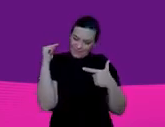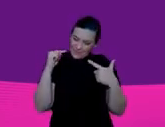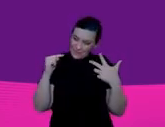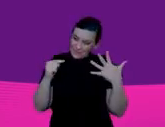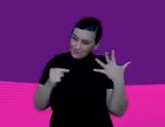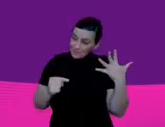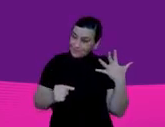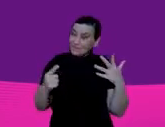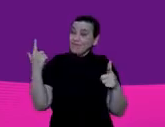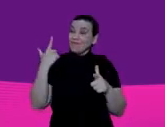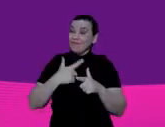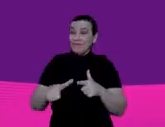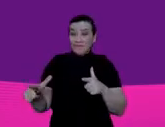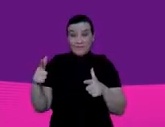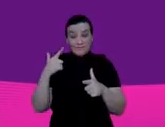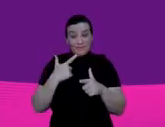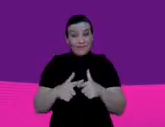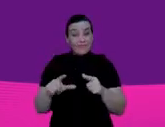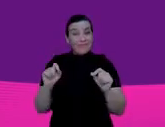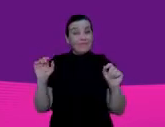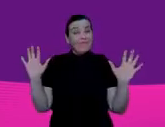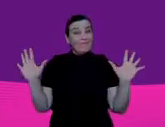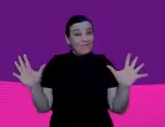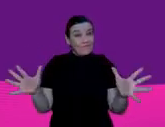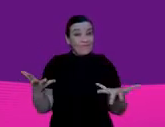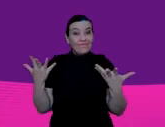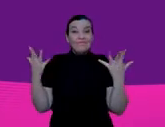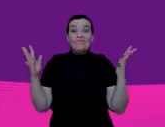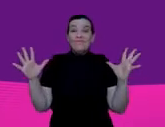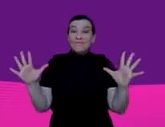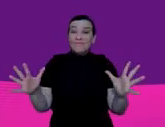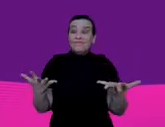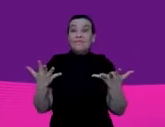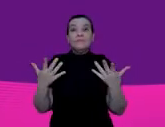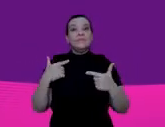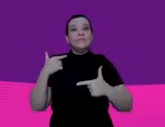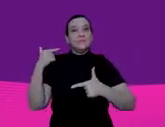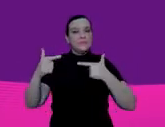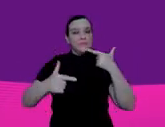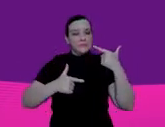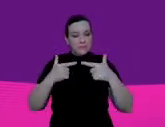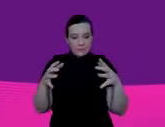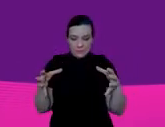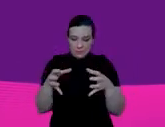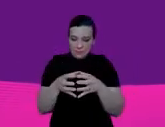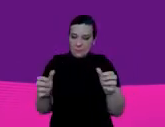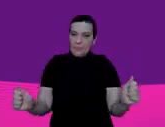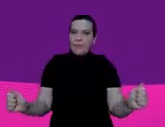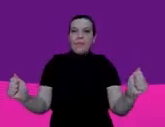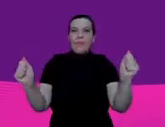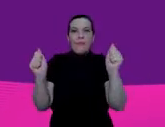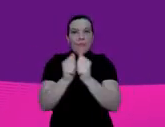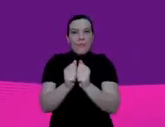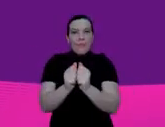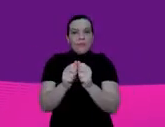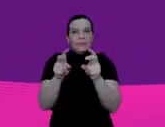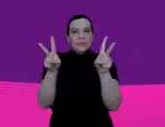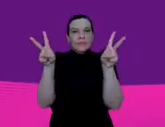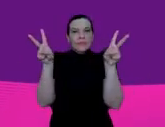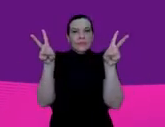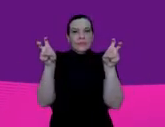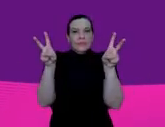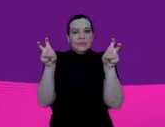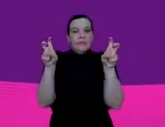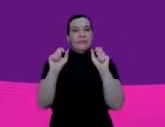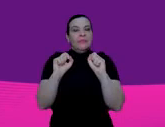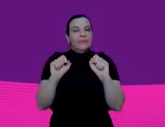que motivaram o nosso trabalho em time, conjunto, sobre essa questão, essa doença que